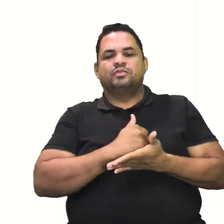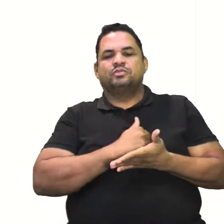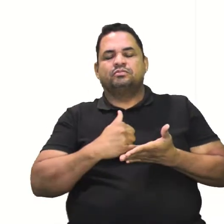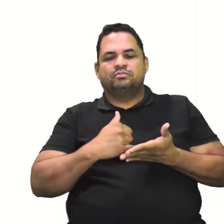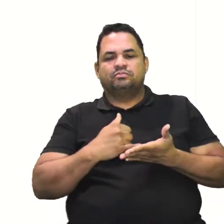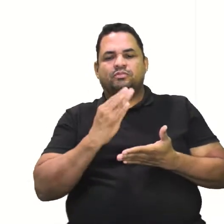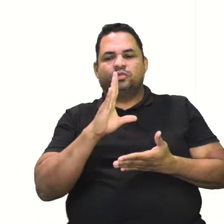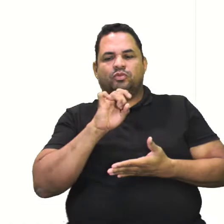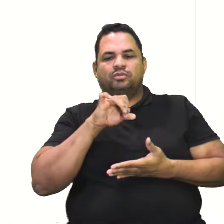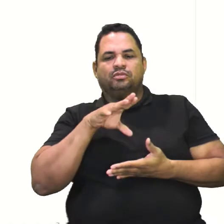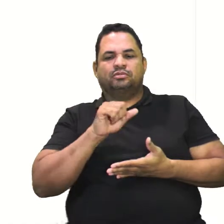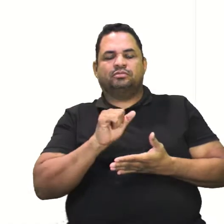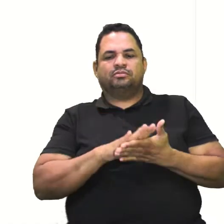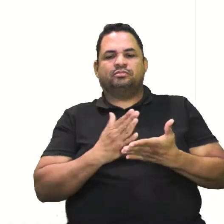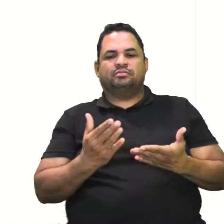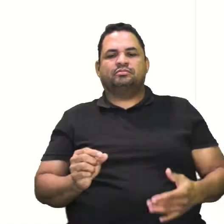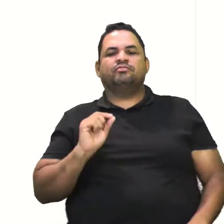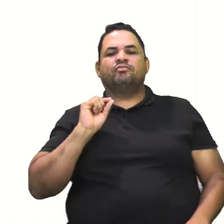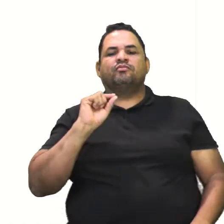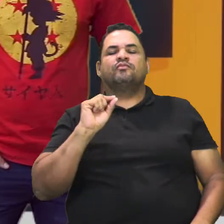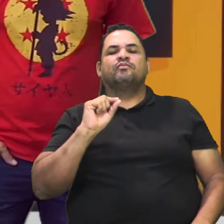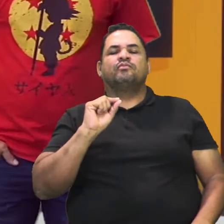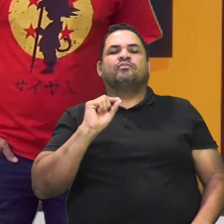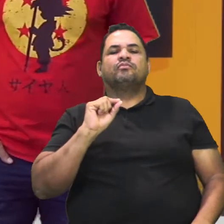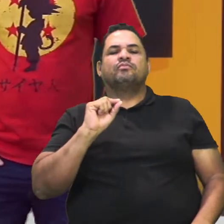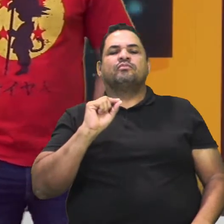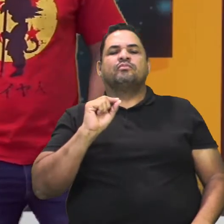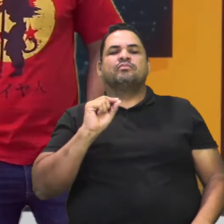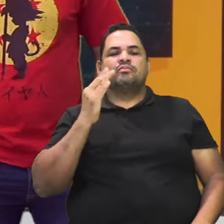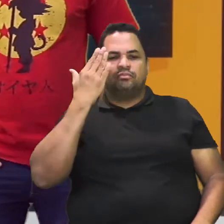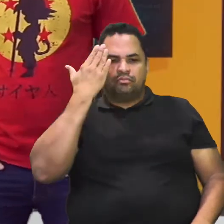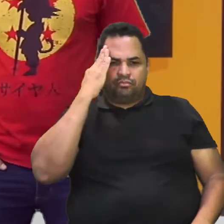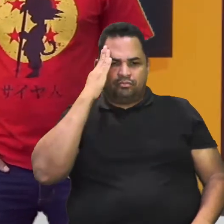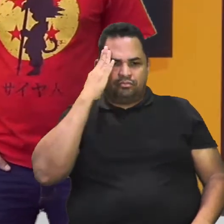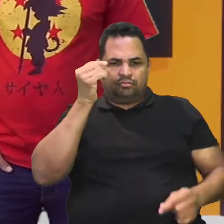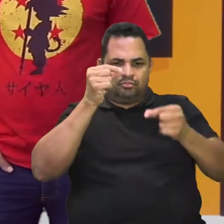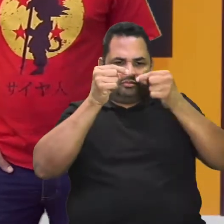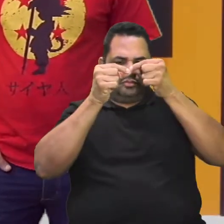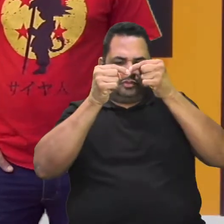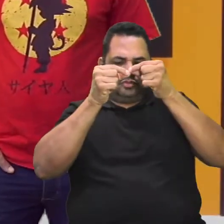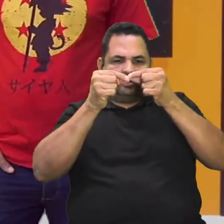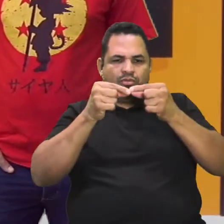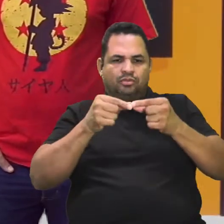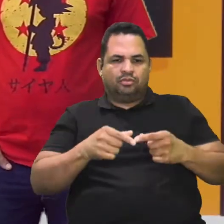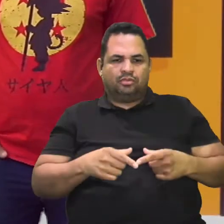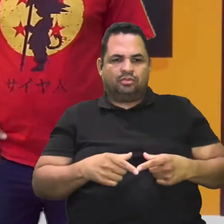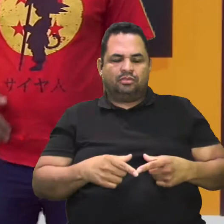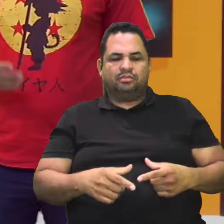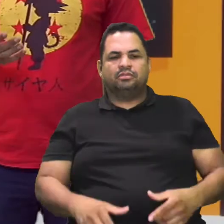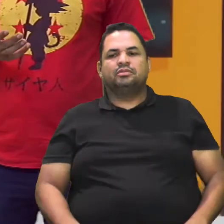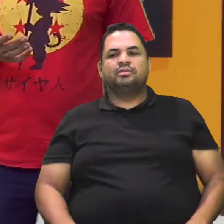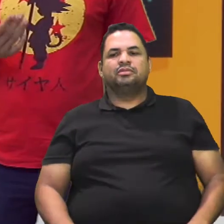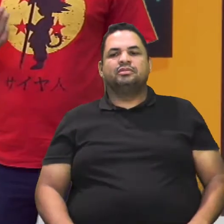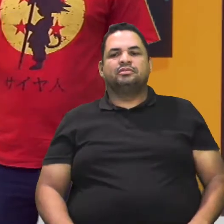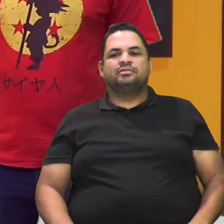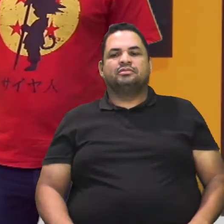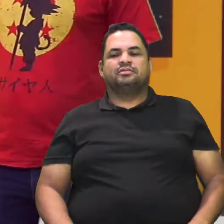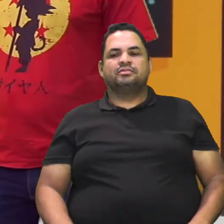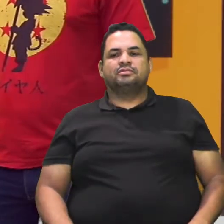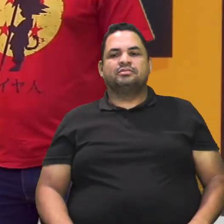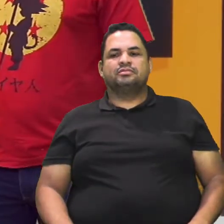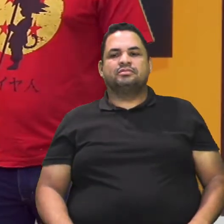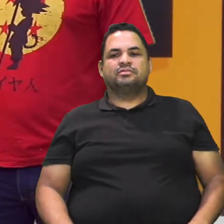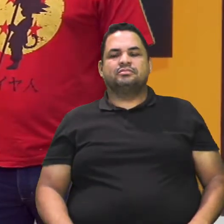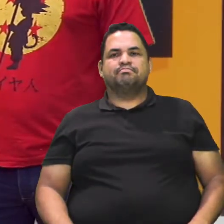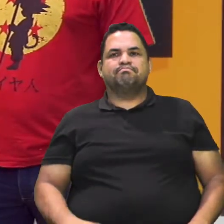à introdução. Então vamos conversar um pouquinho aqui. O que vocês aí entendem por cônica? Bom, deve ser alguma coisa parecida